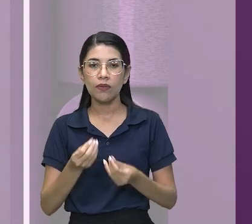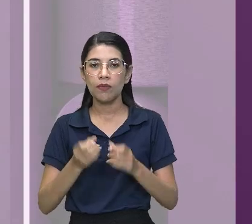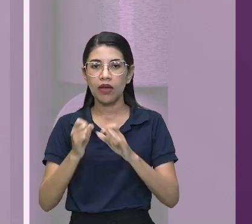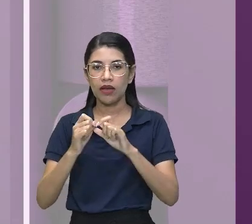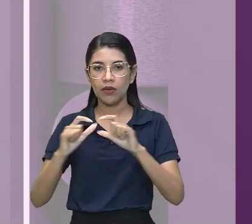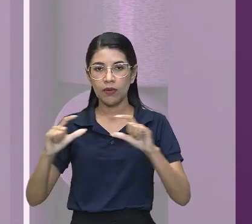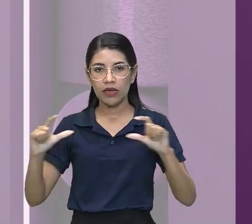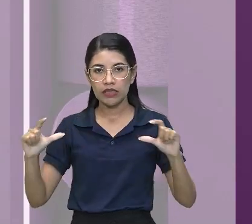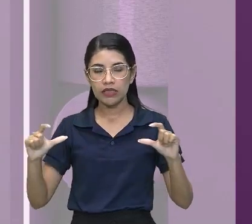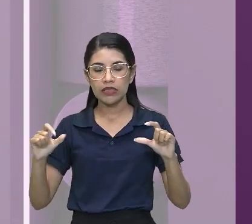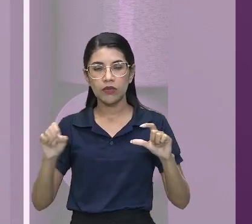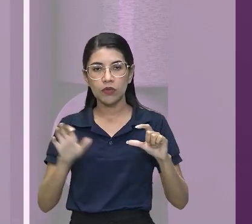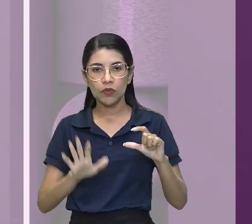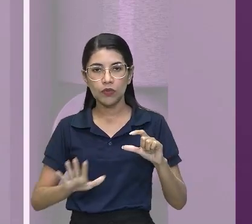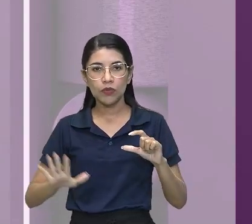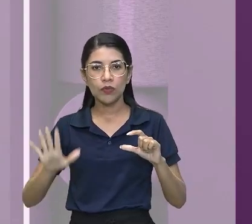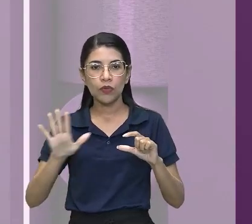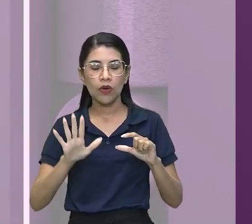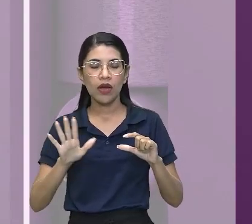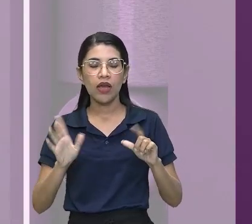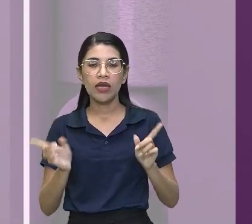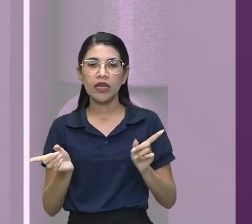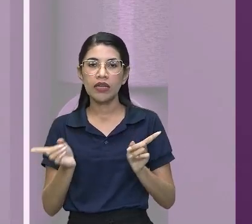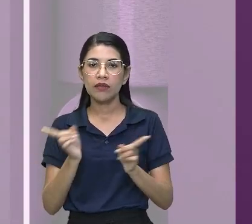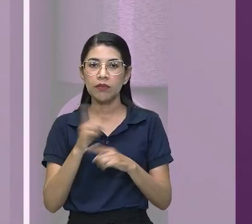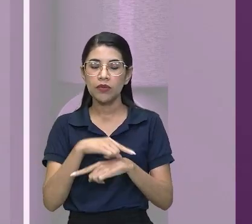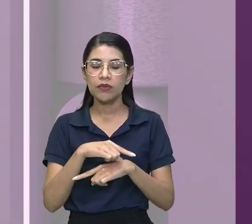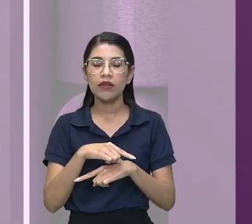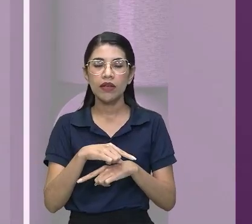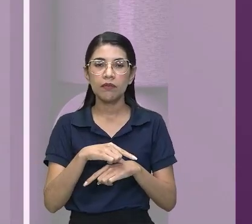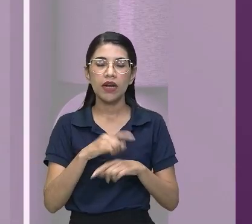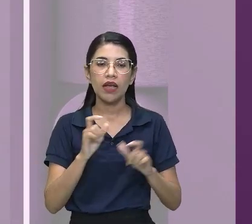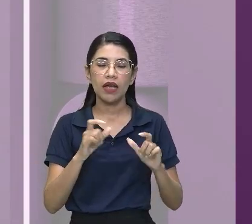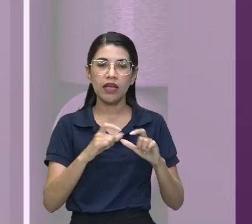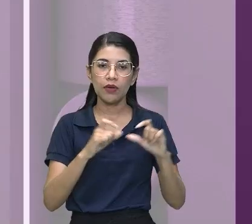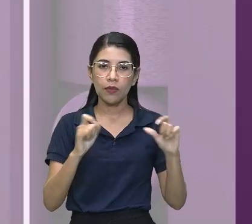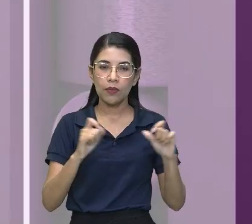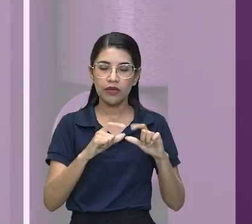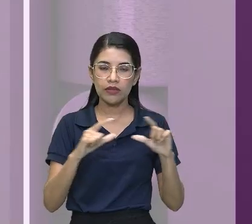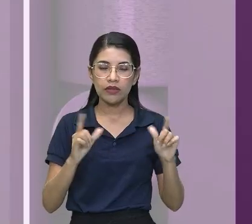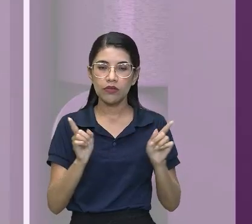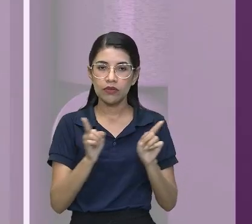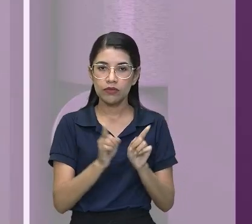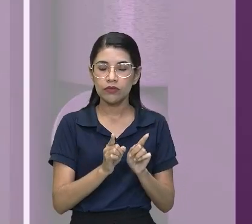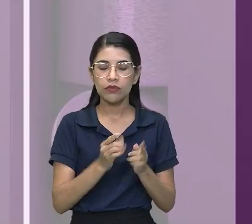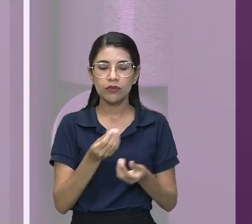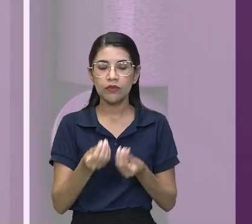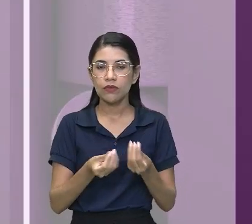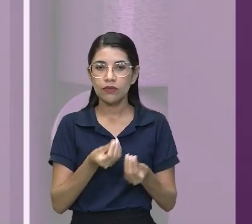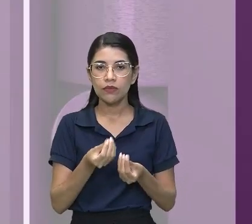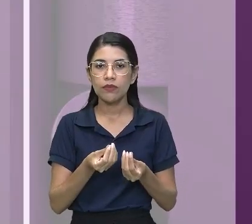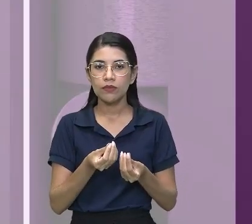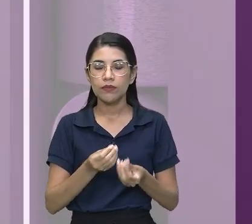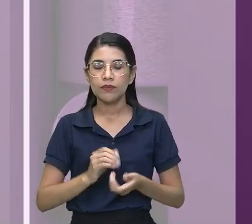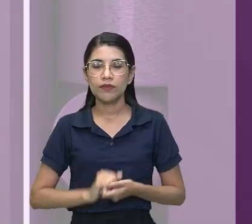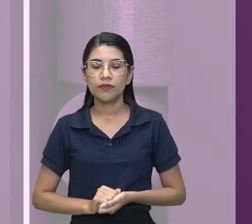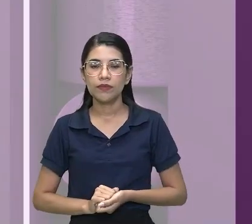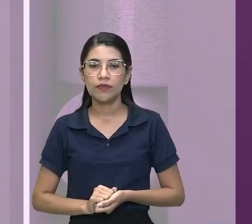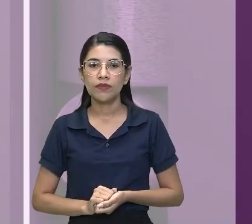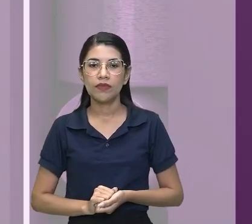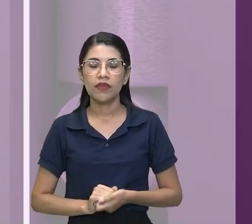geral e voltar, o caminho de volta, né, transformar ele na equação reduzida da circunferência, que